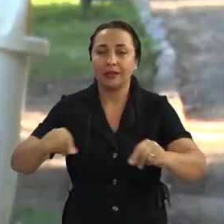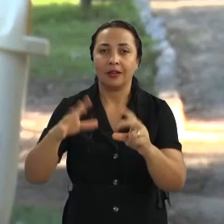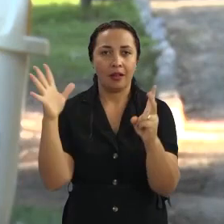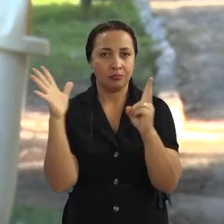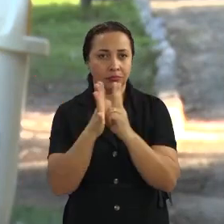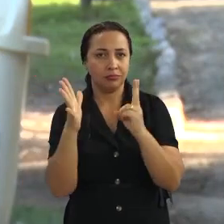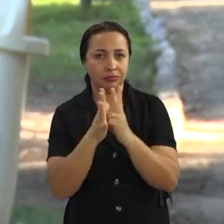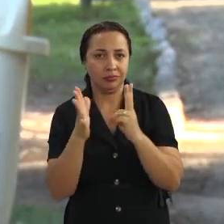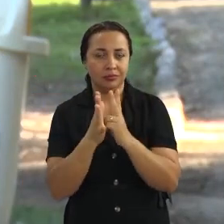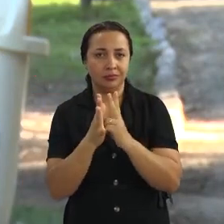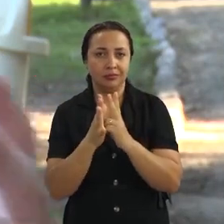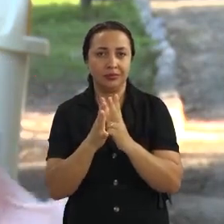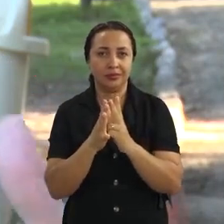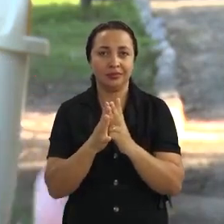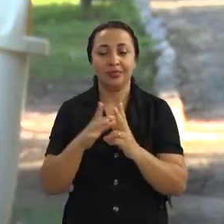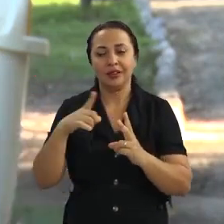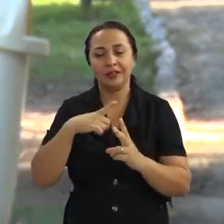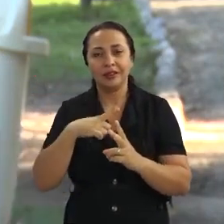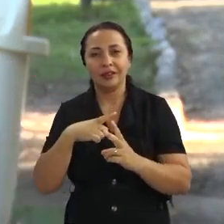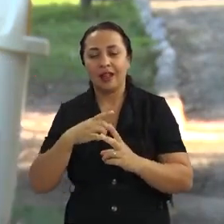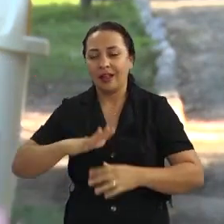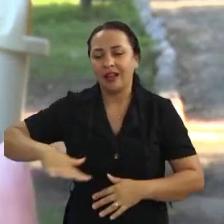inteiros indígenas